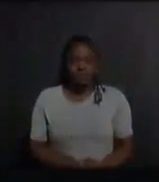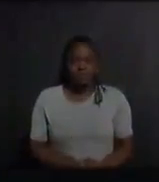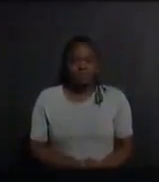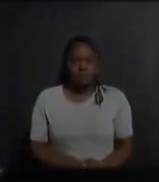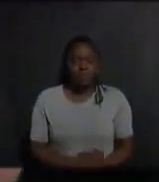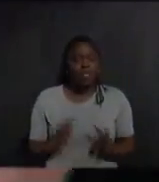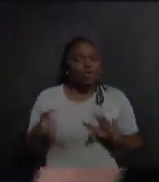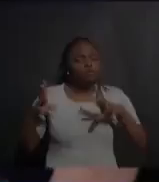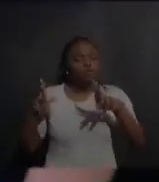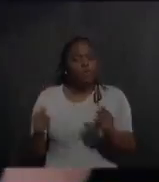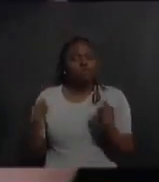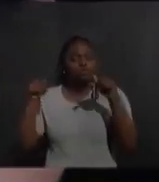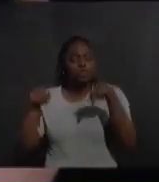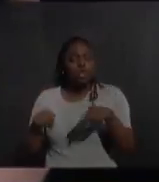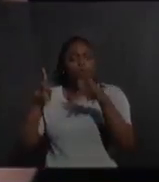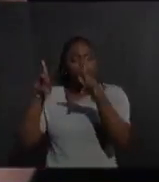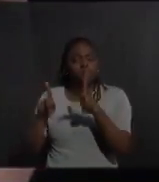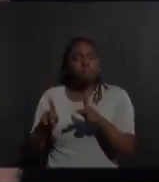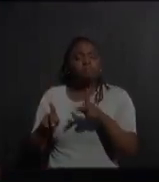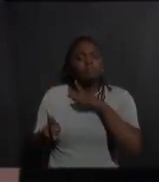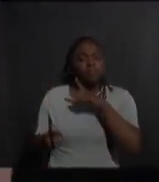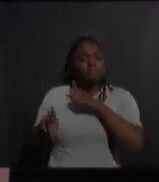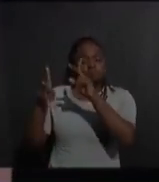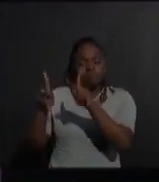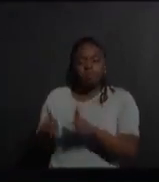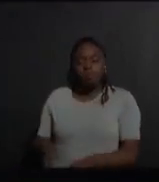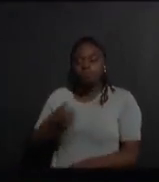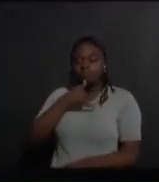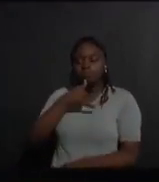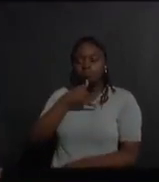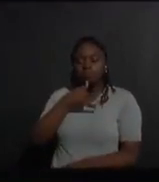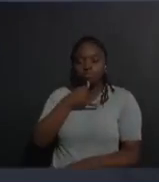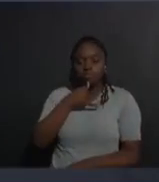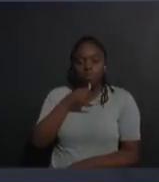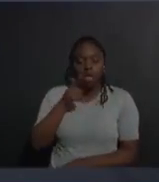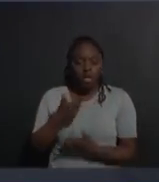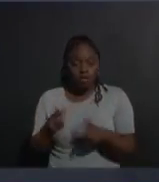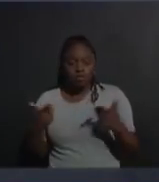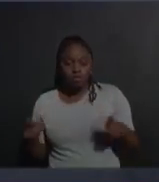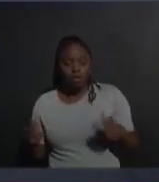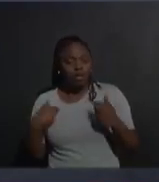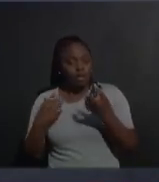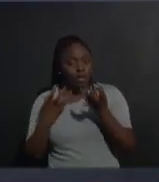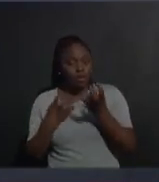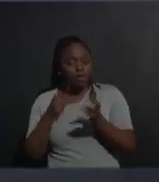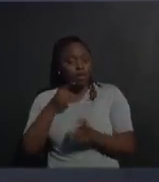Todo mundo está aqui, tem alguém que te entristeceu. E se não tem, eu estou querendo te entristecer com esse sermão aqui.